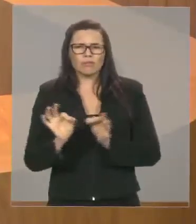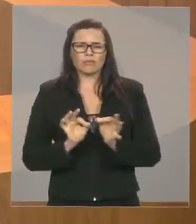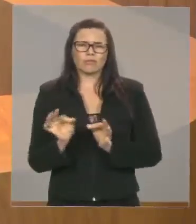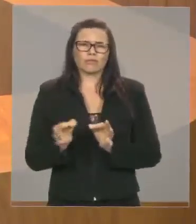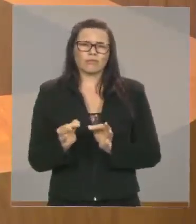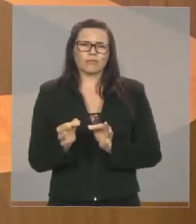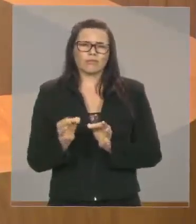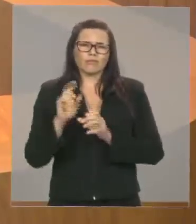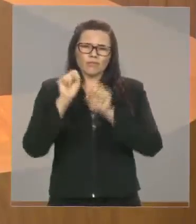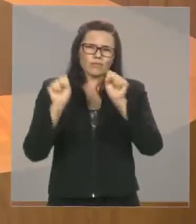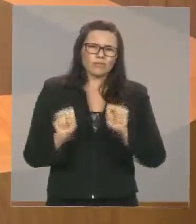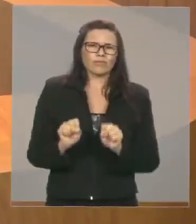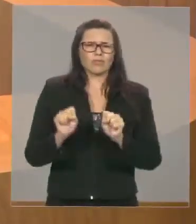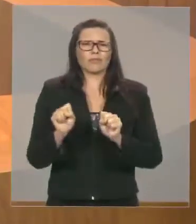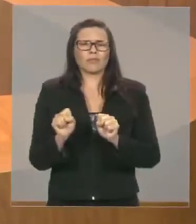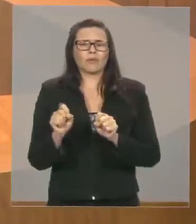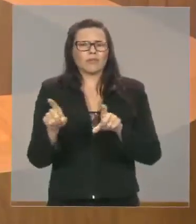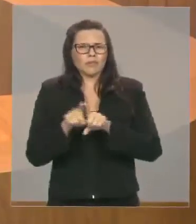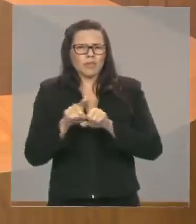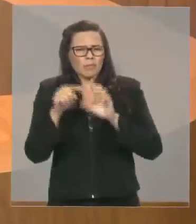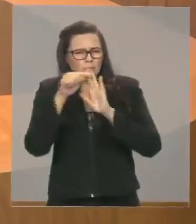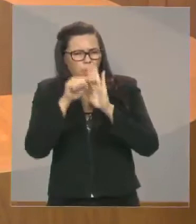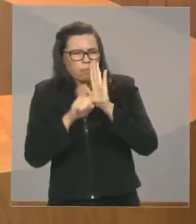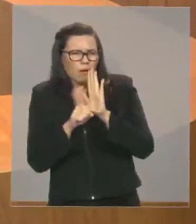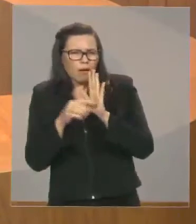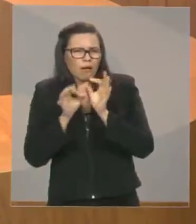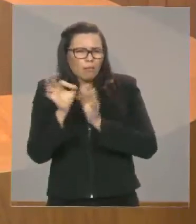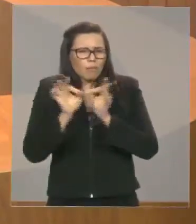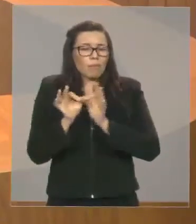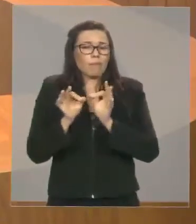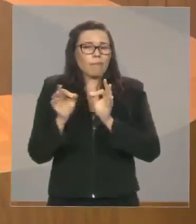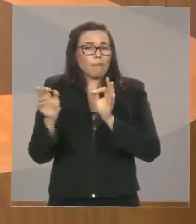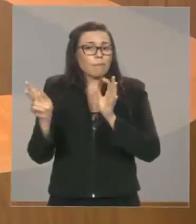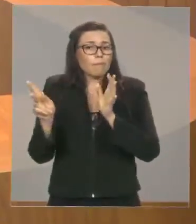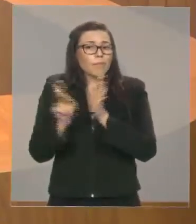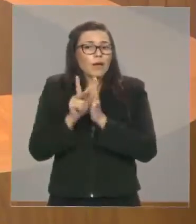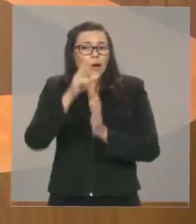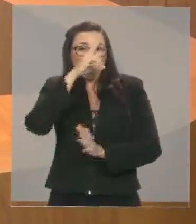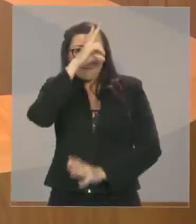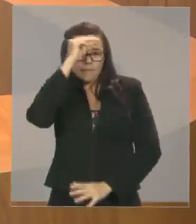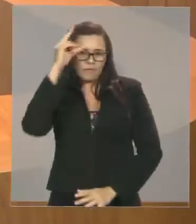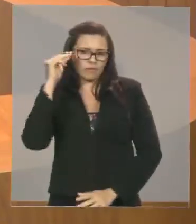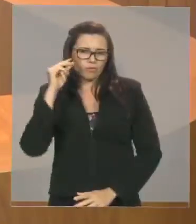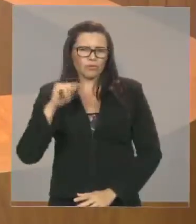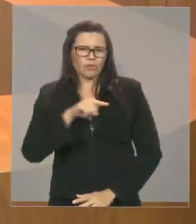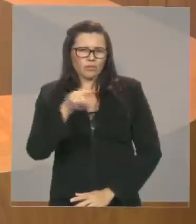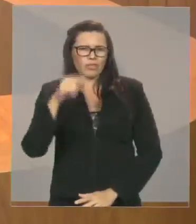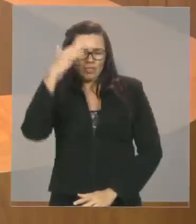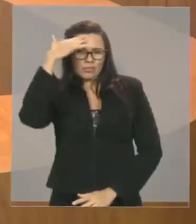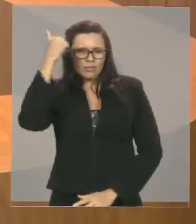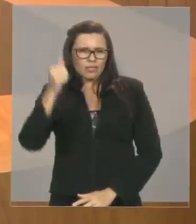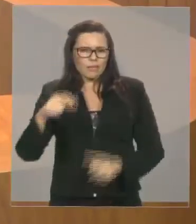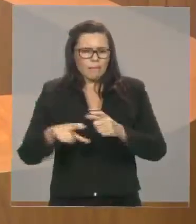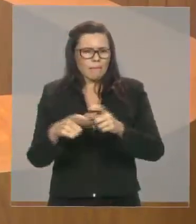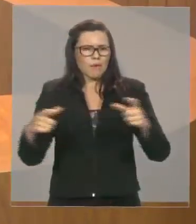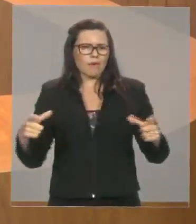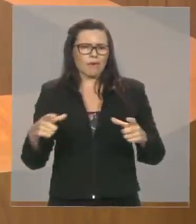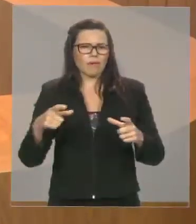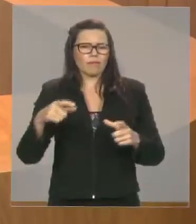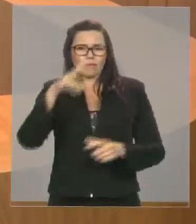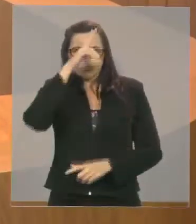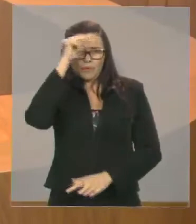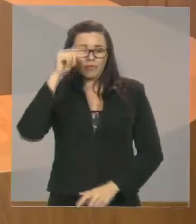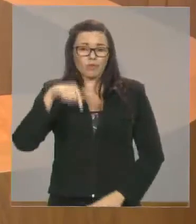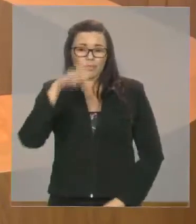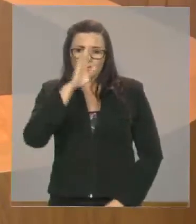Leon Tema, e que sabe que, na maioria das prefeituras do Maranhão e do Brasil, no caso,